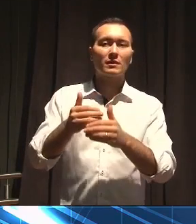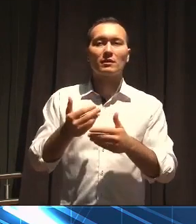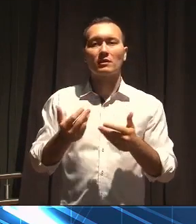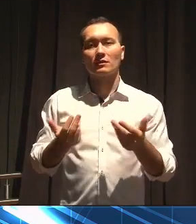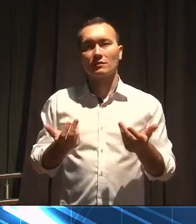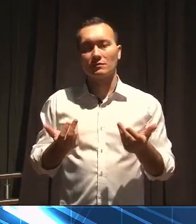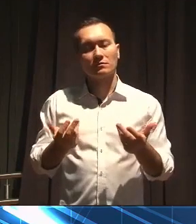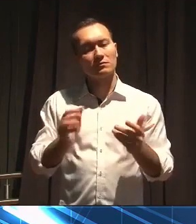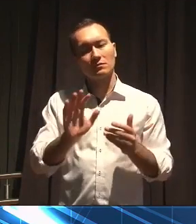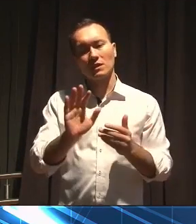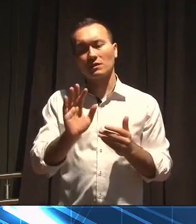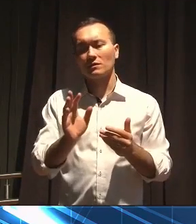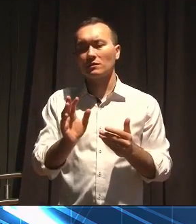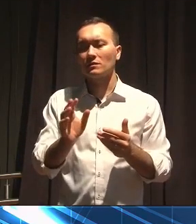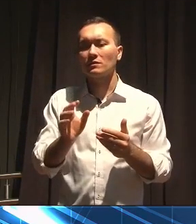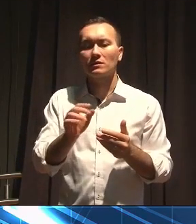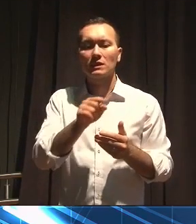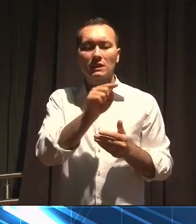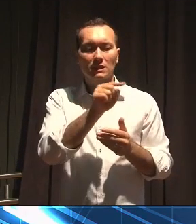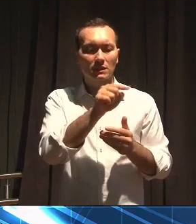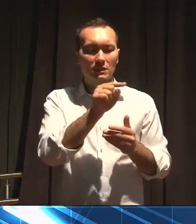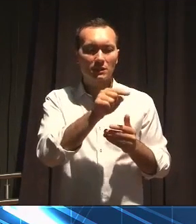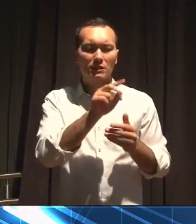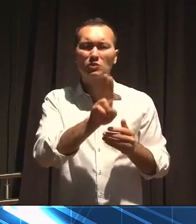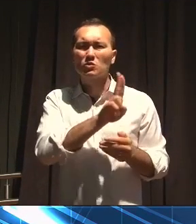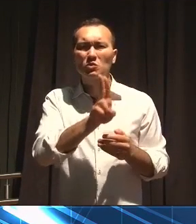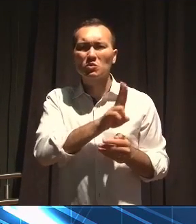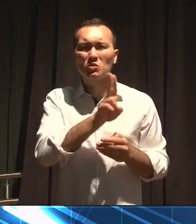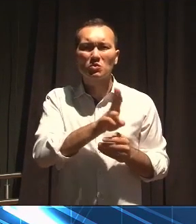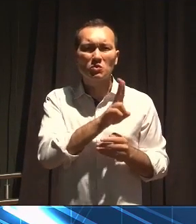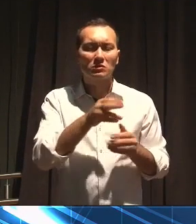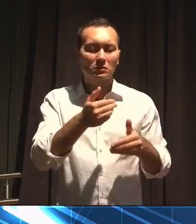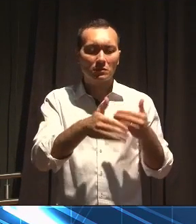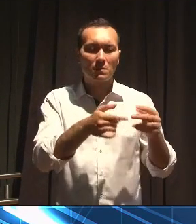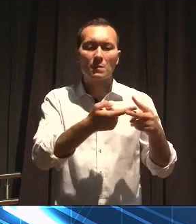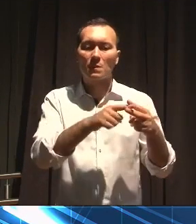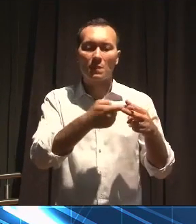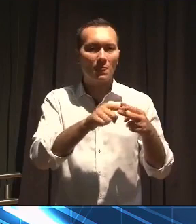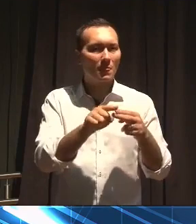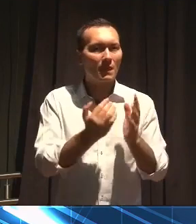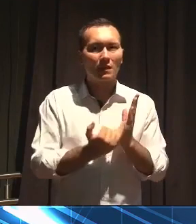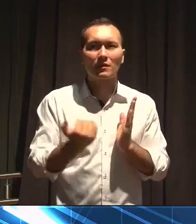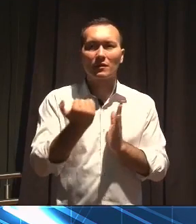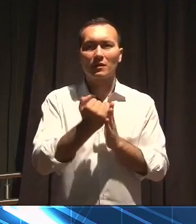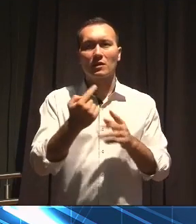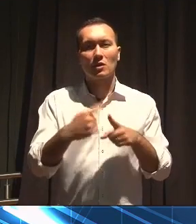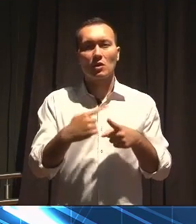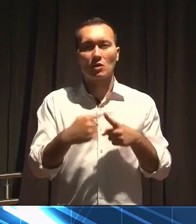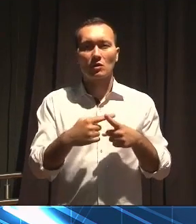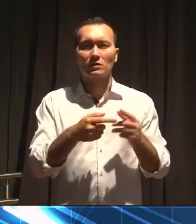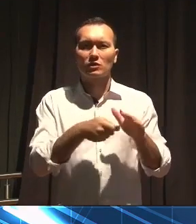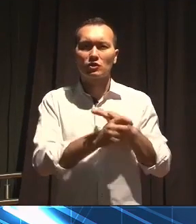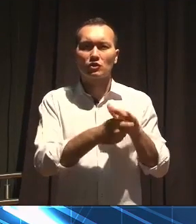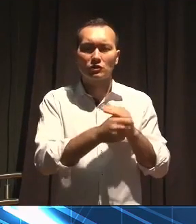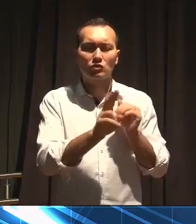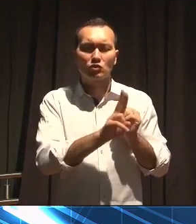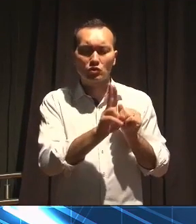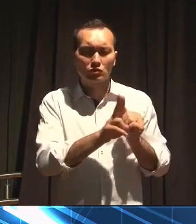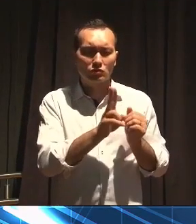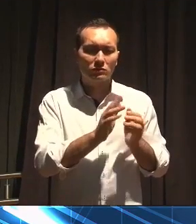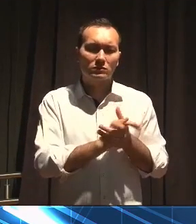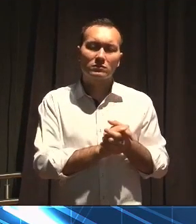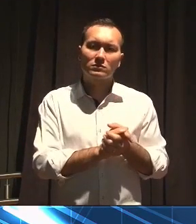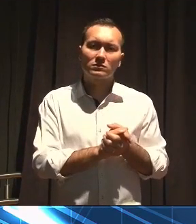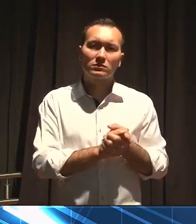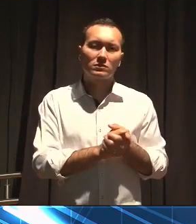porque se ele não tiver um grande volume de requisições, aquele sistema, aquele recurso, ele pode ser reavaliado. Então, se tu